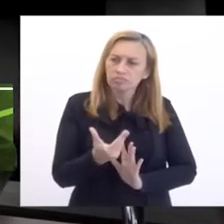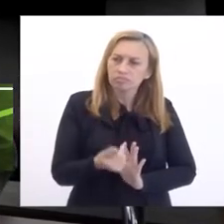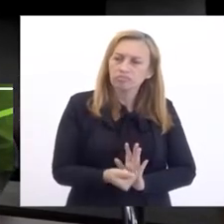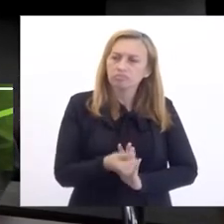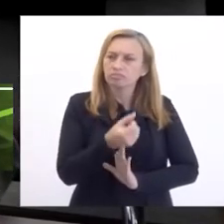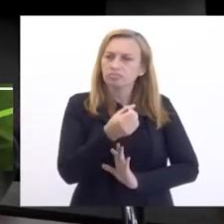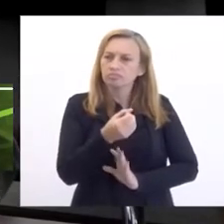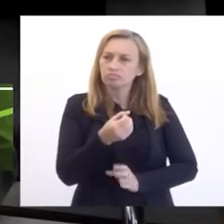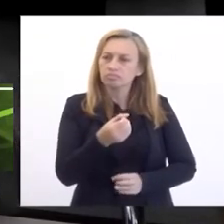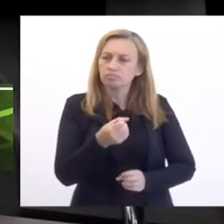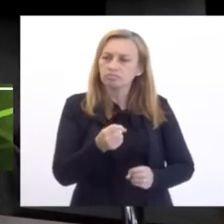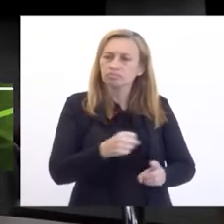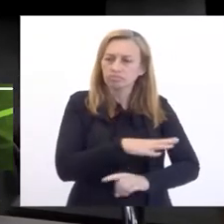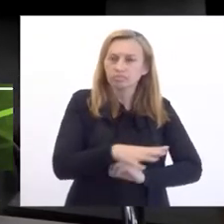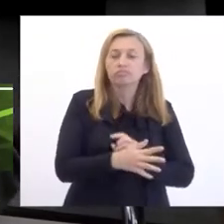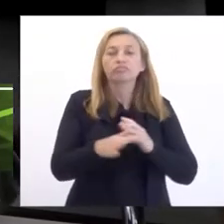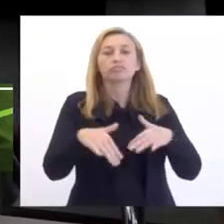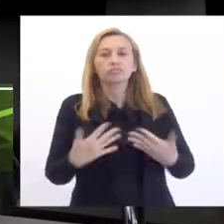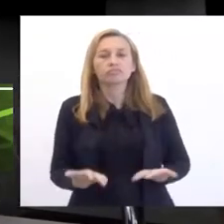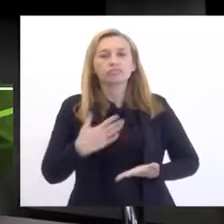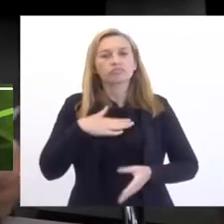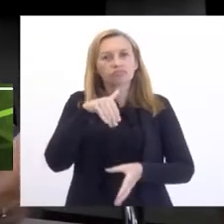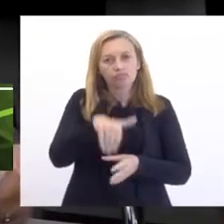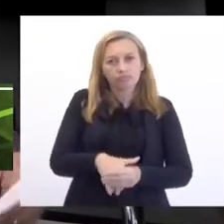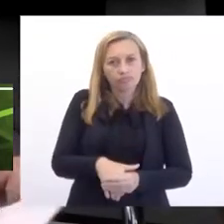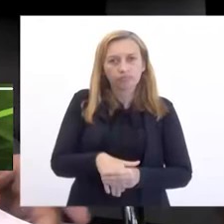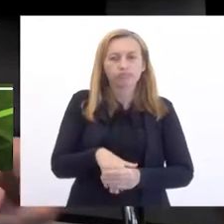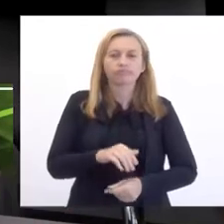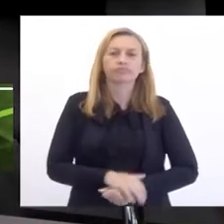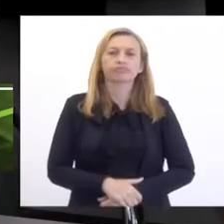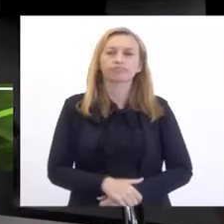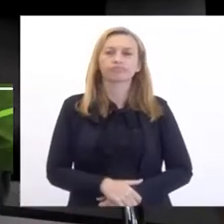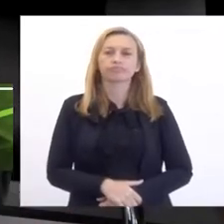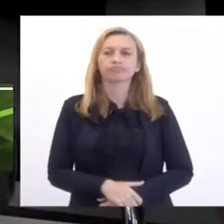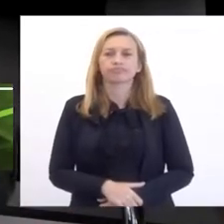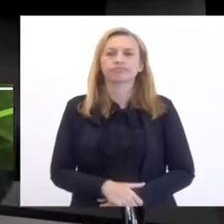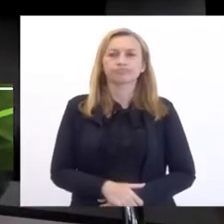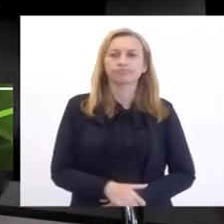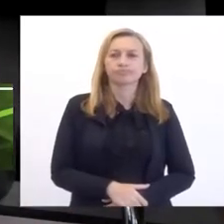né? Então, o meu voto pela